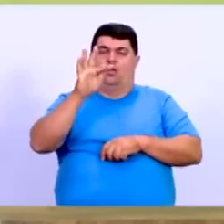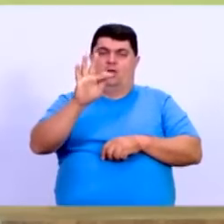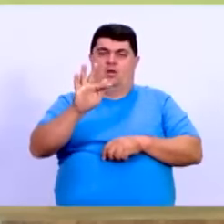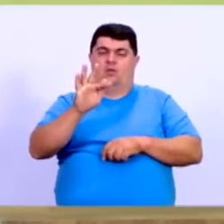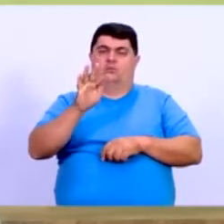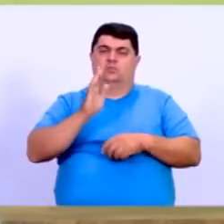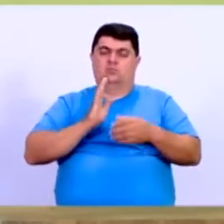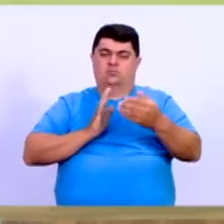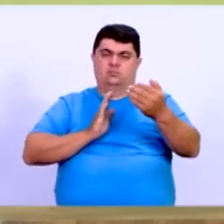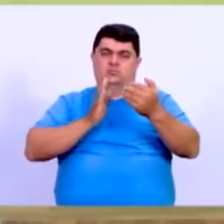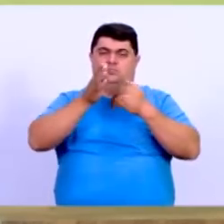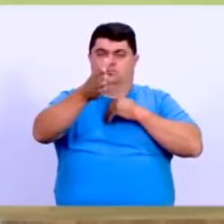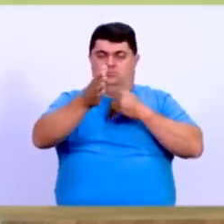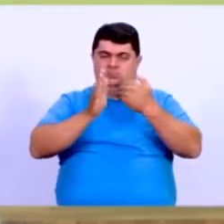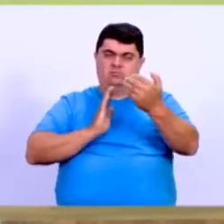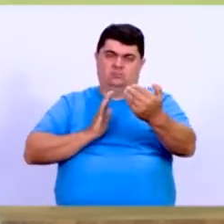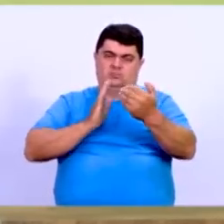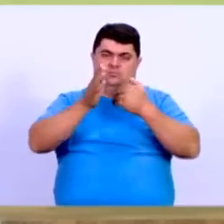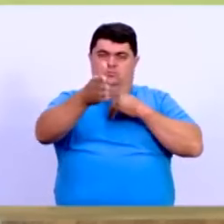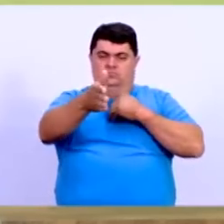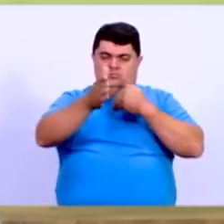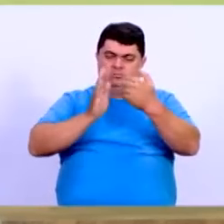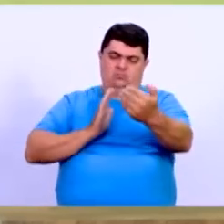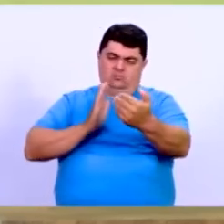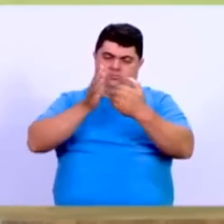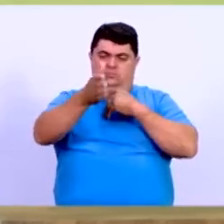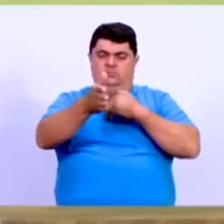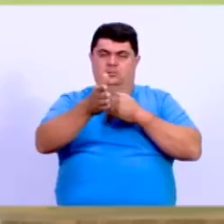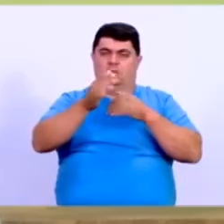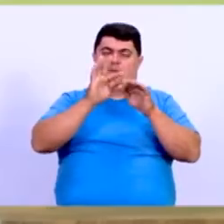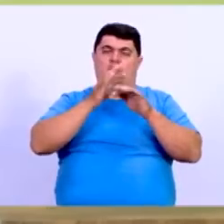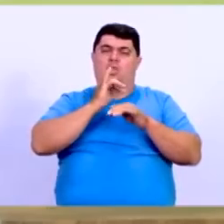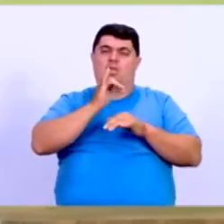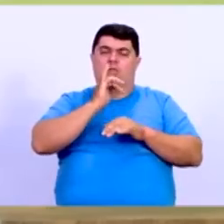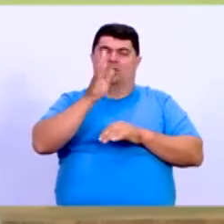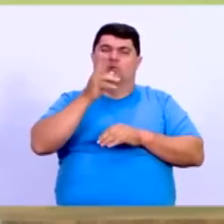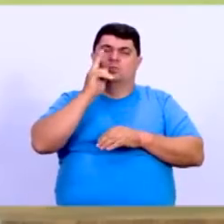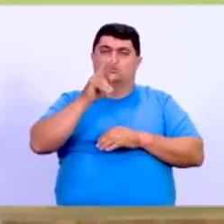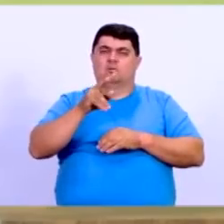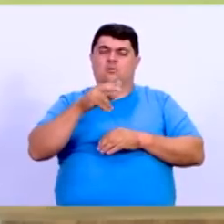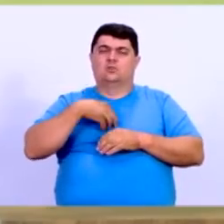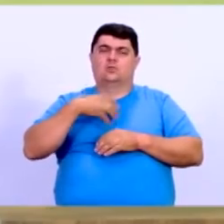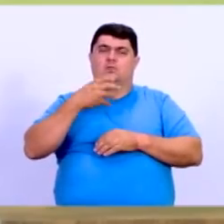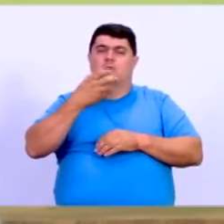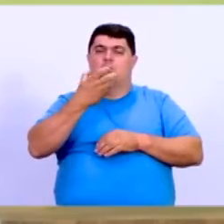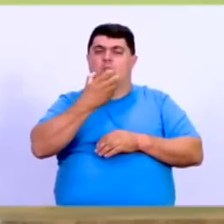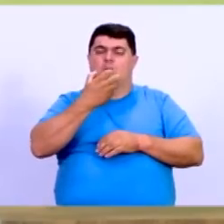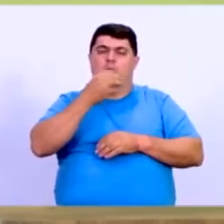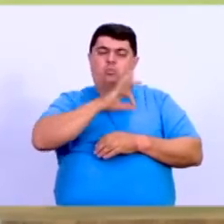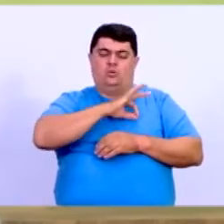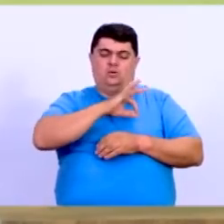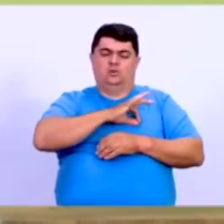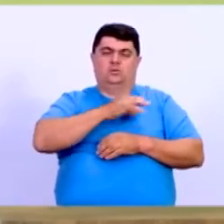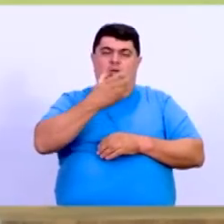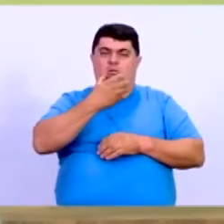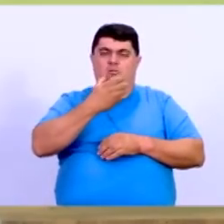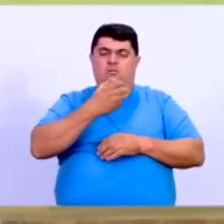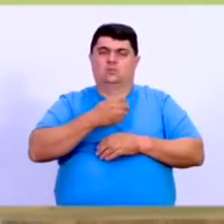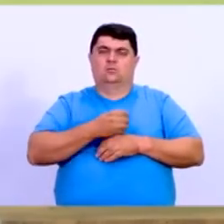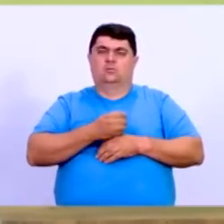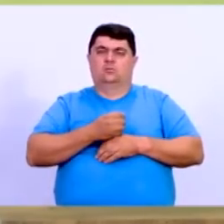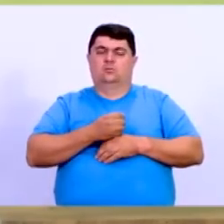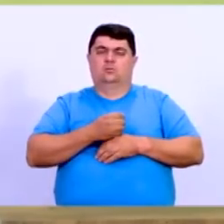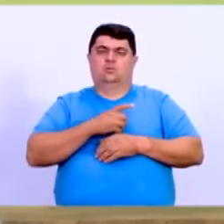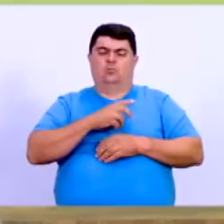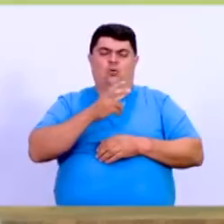dois sentidos, porém não simultâneos. Um exemplo muito claro disso, você já deve ter ouvido por aí, o rádio da polícia, né? Pode